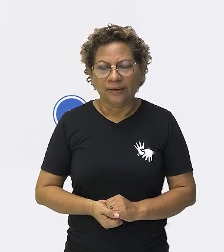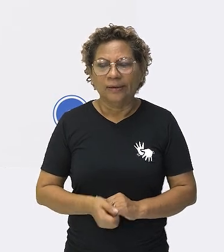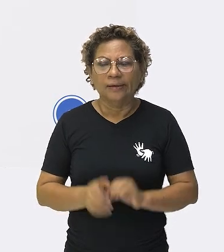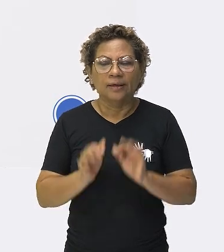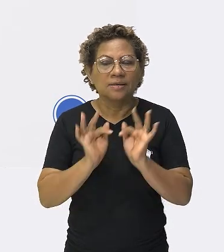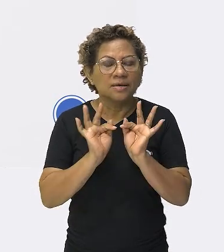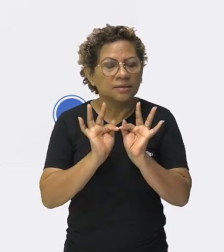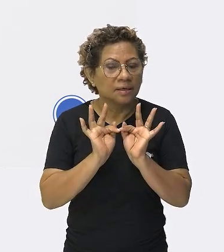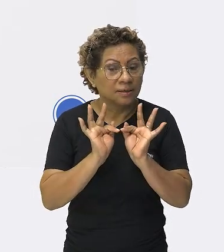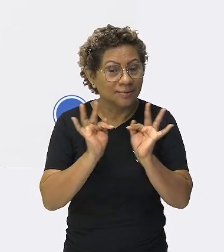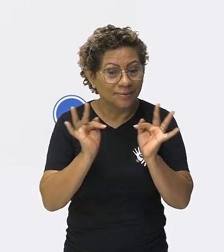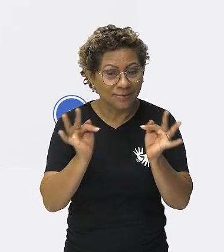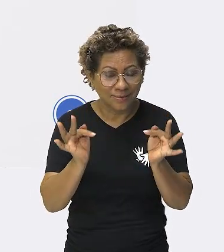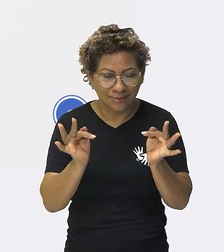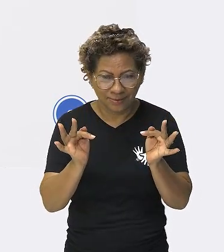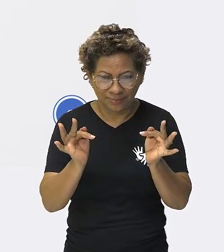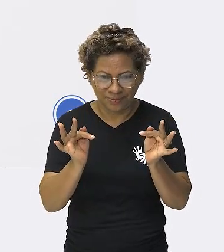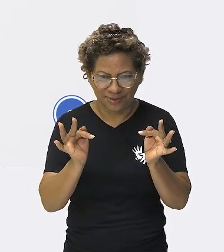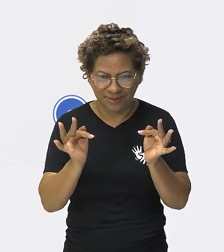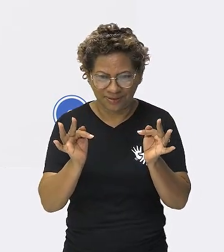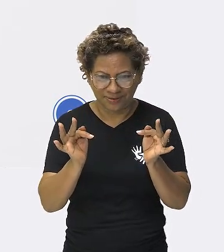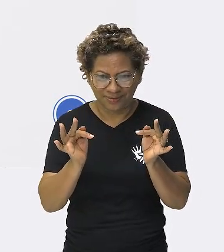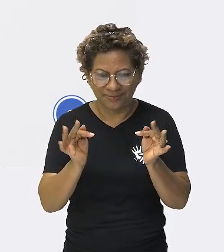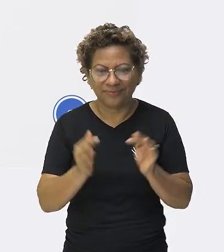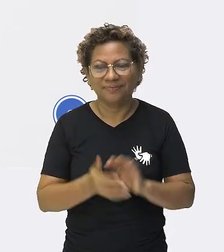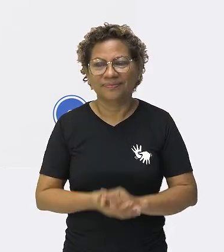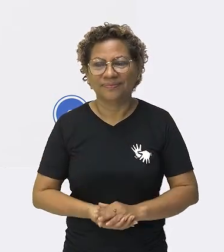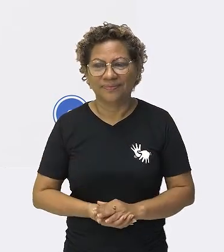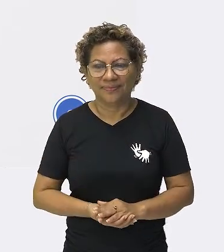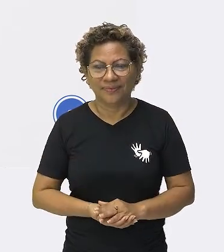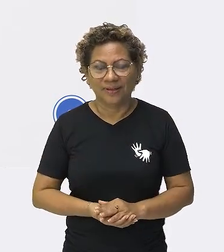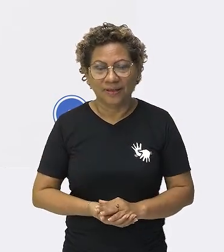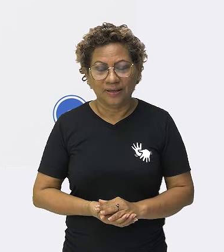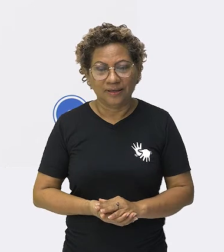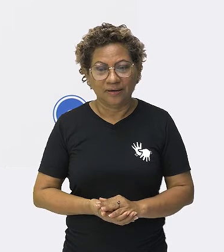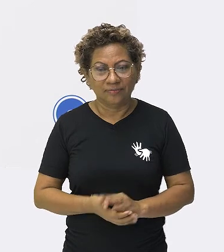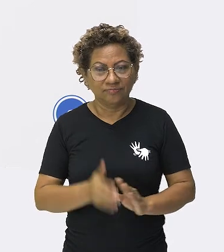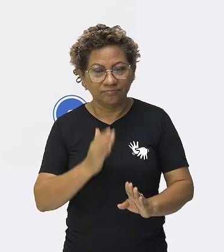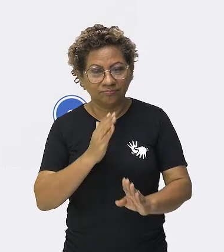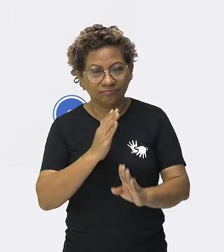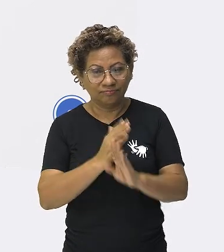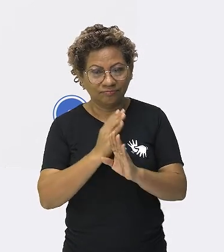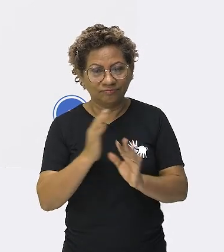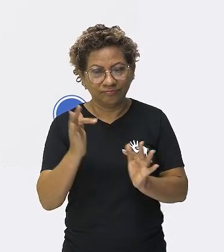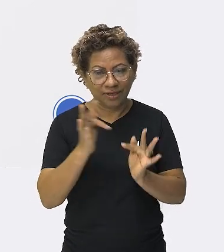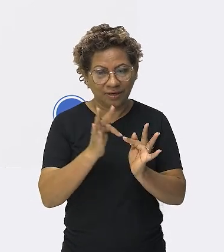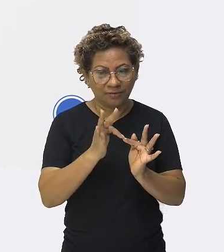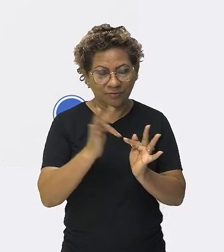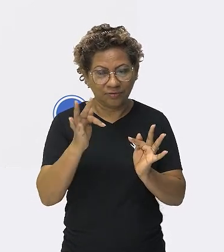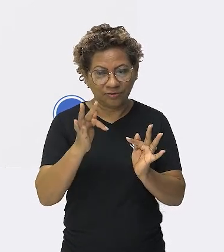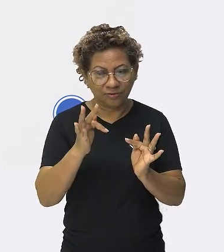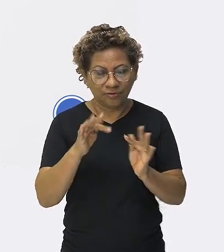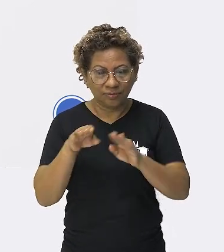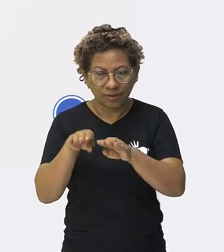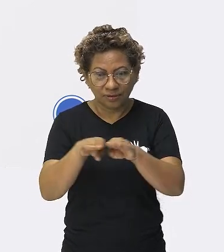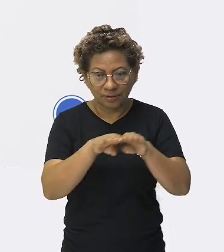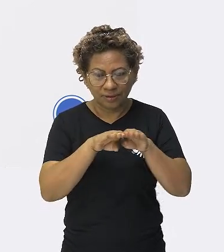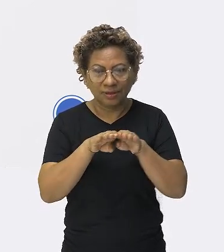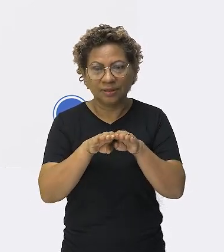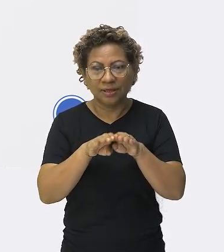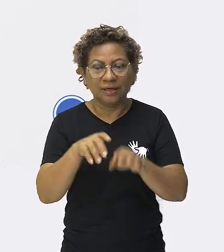A gente encontrar os zeros da função afim, basta igualar a função ax,